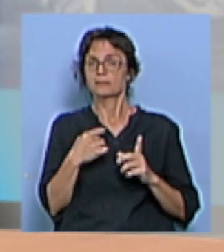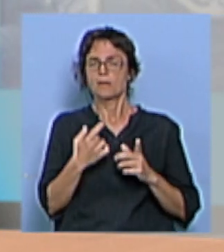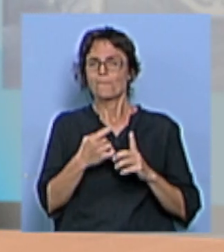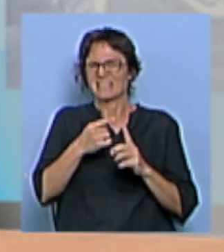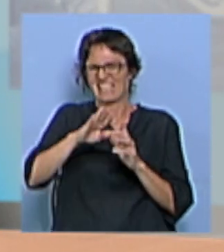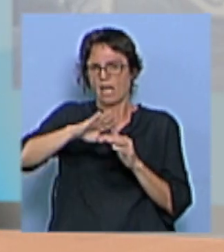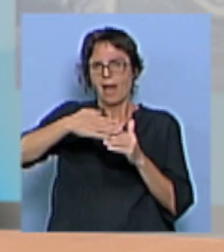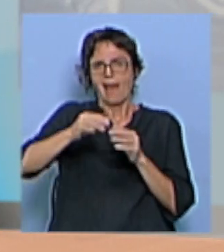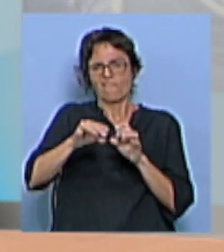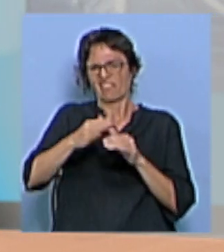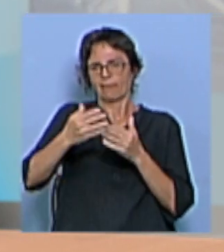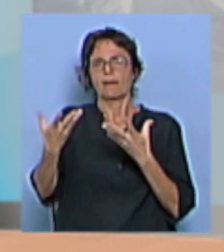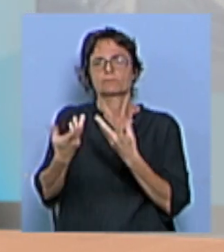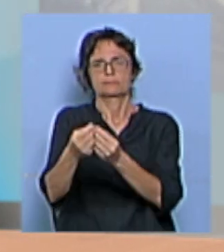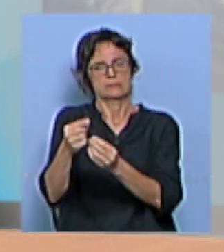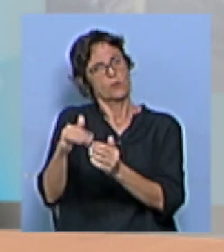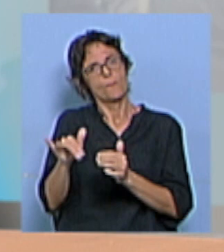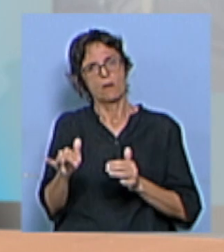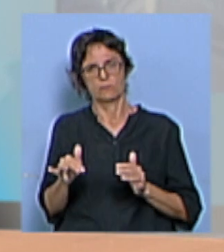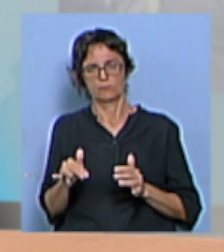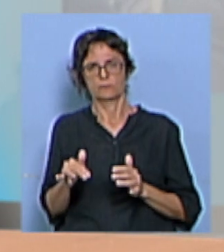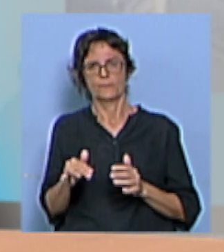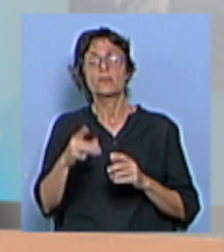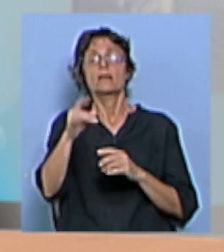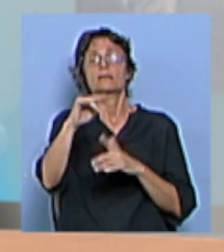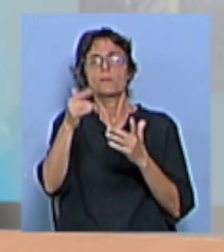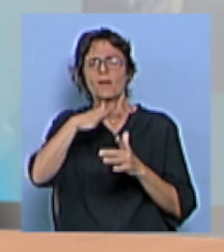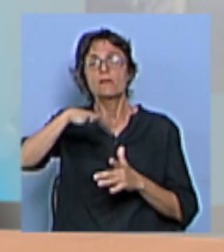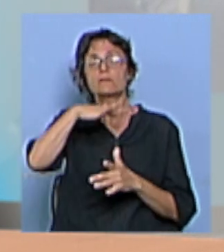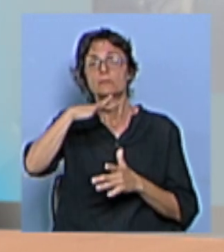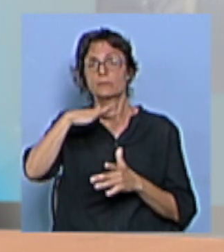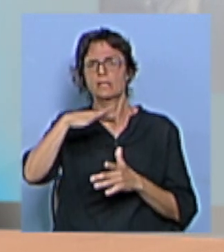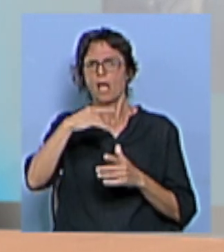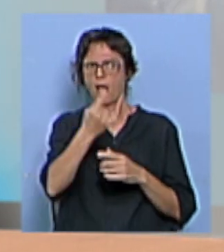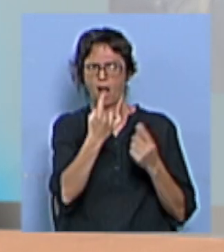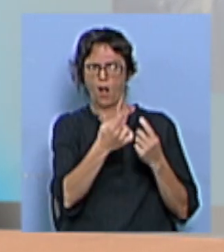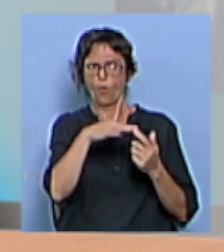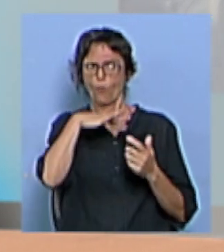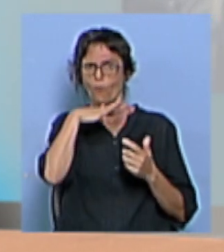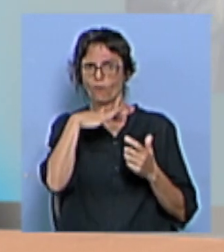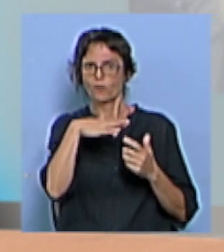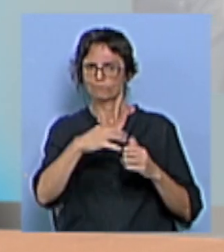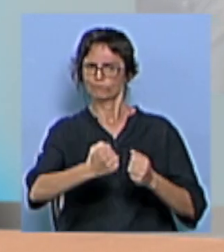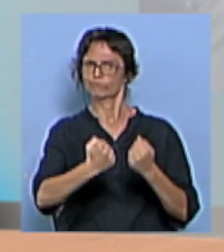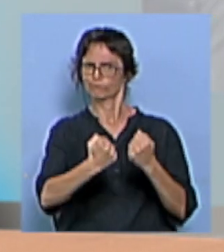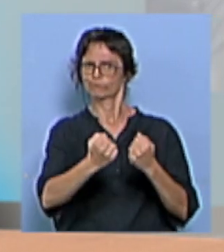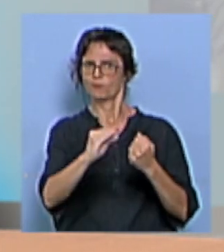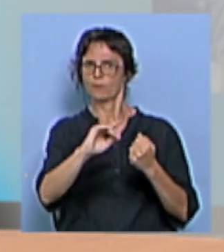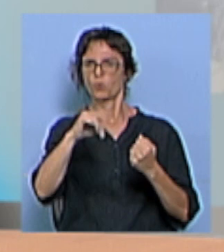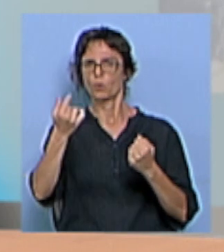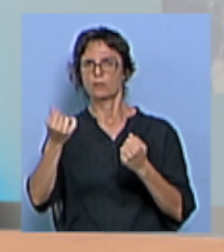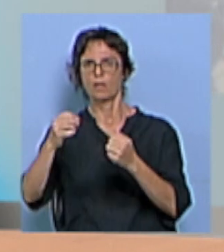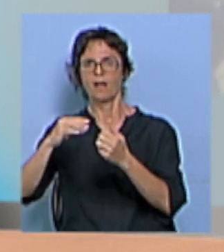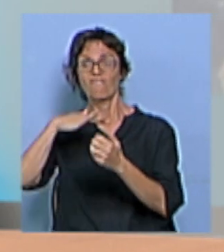lado, os vínculos familiares, em muitas famílias, fortificaram-se. Noutras, pioraram. Porque